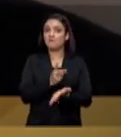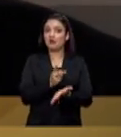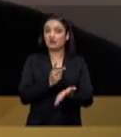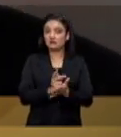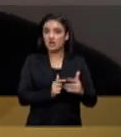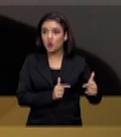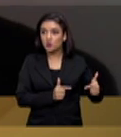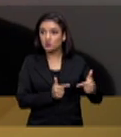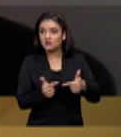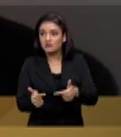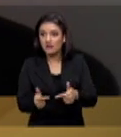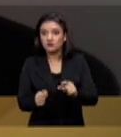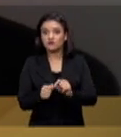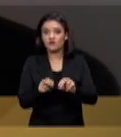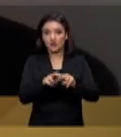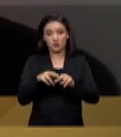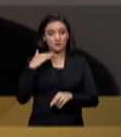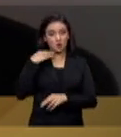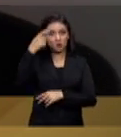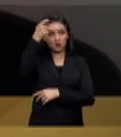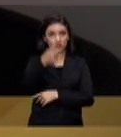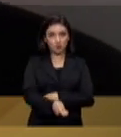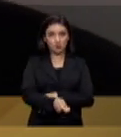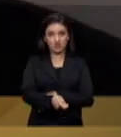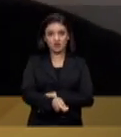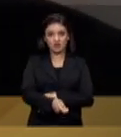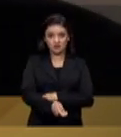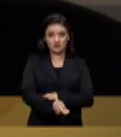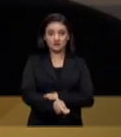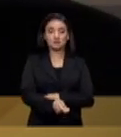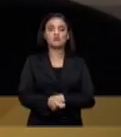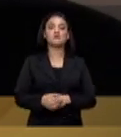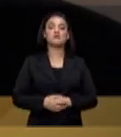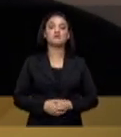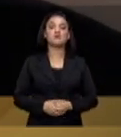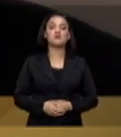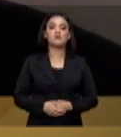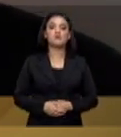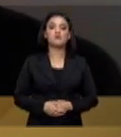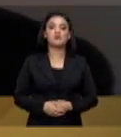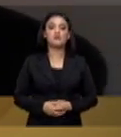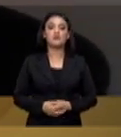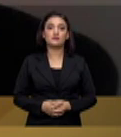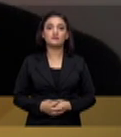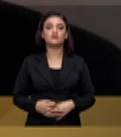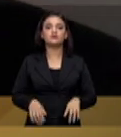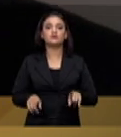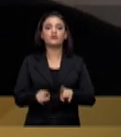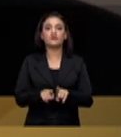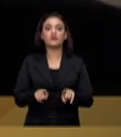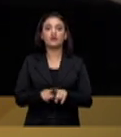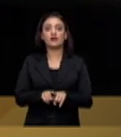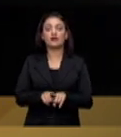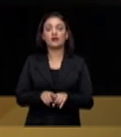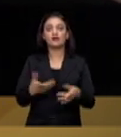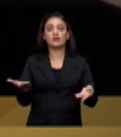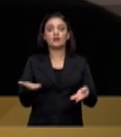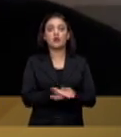atos praticados pelo juízo competente, a inaplicabilidade ao caso da